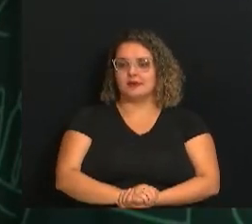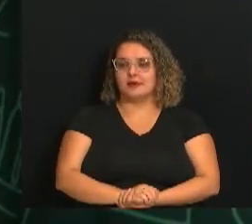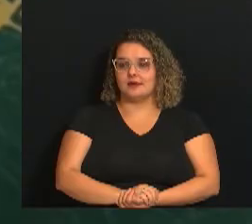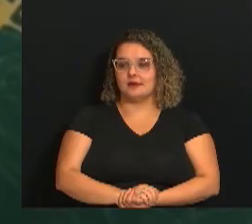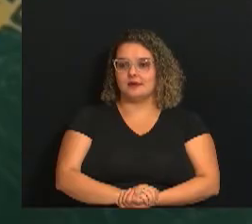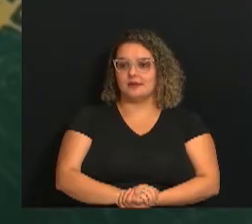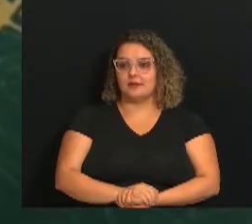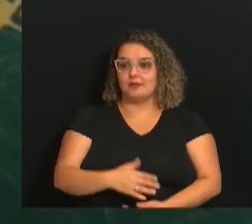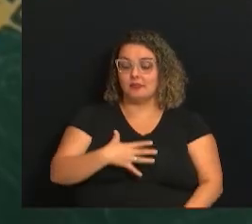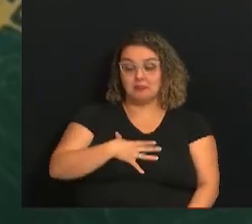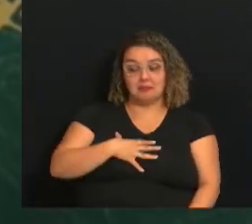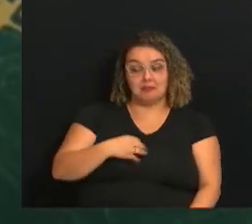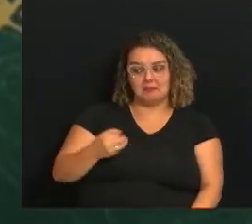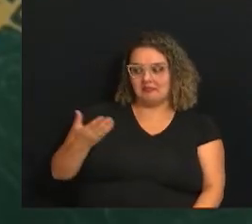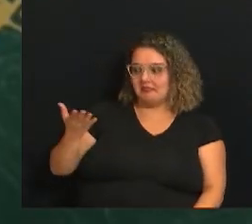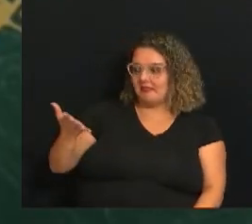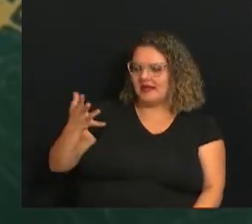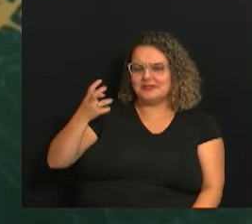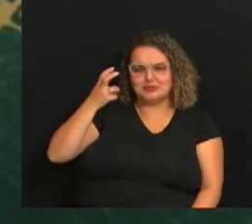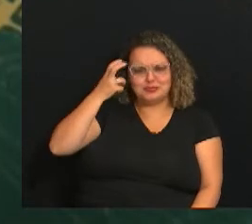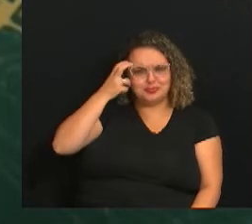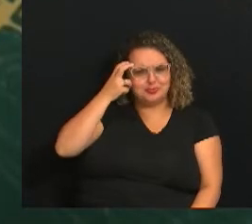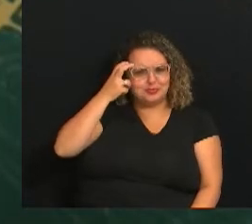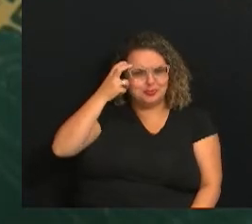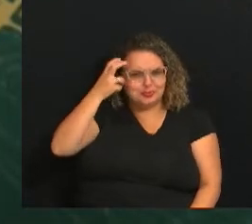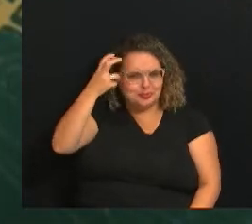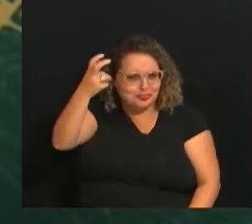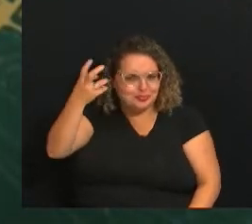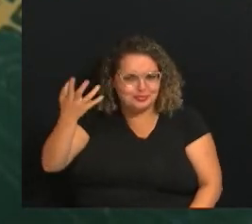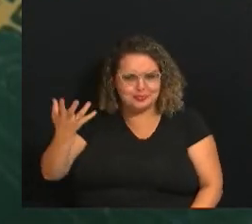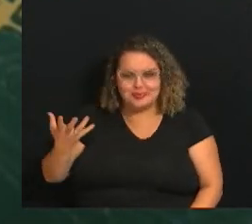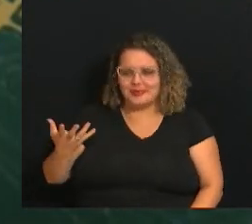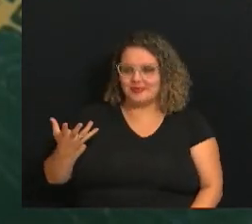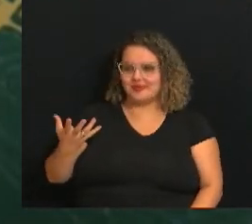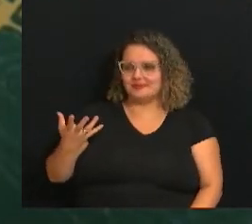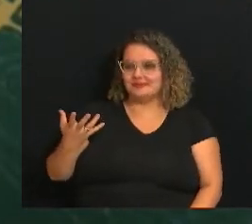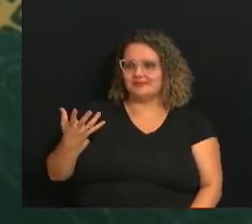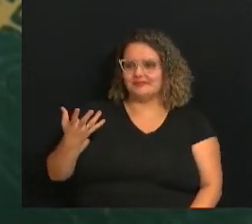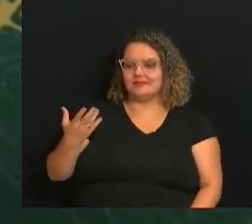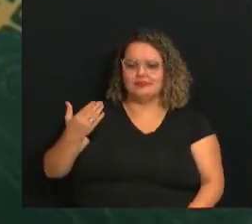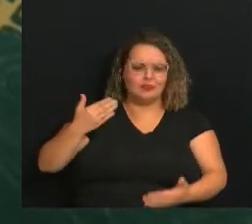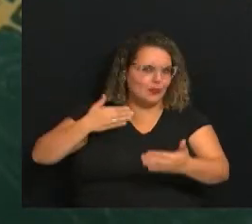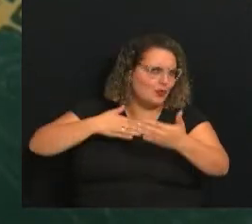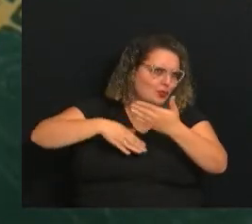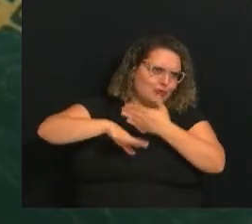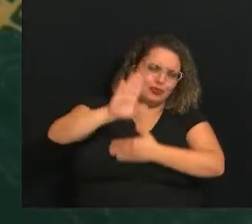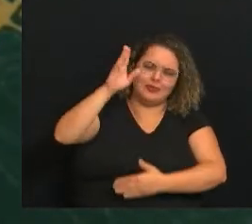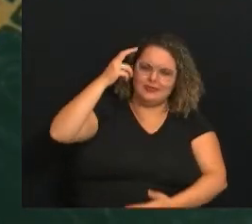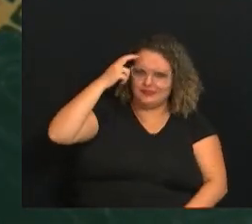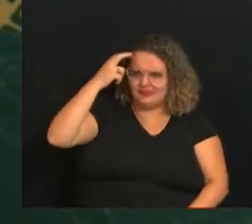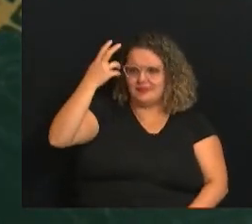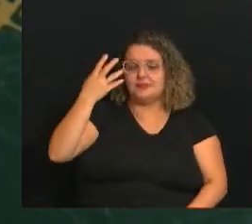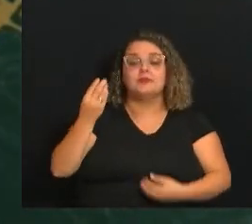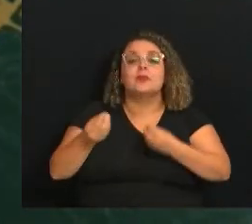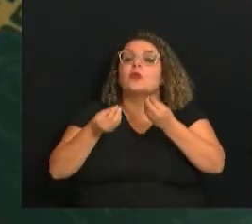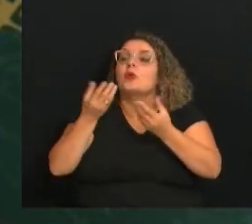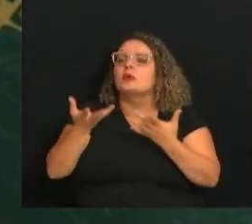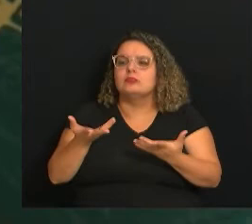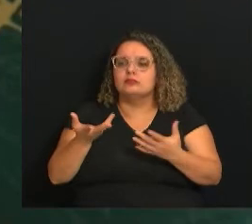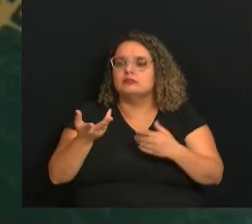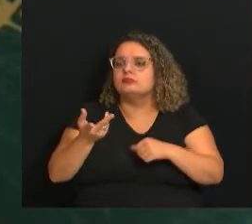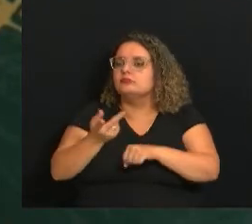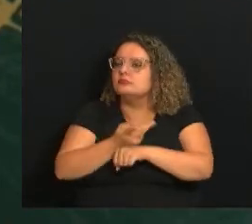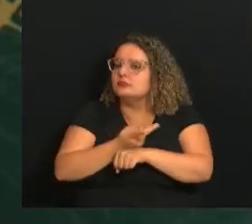filhão super inteligente, né? Muito acima da média. E como que é? Vocês procuram